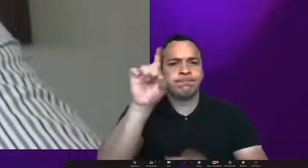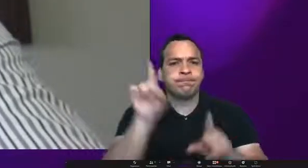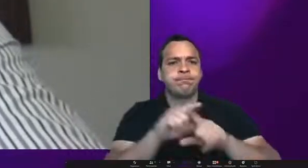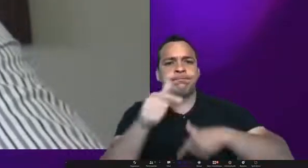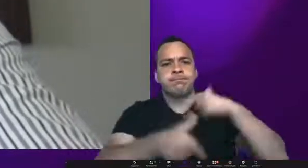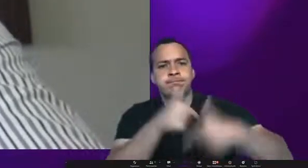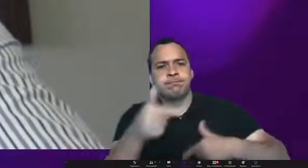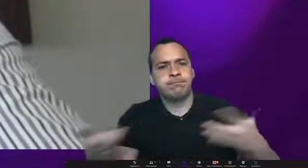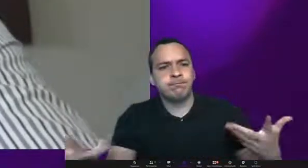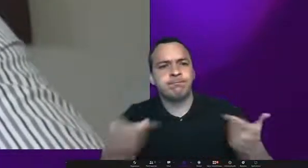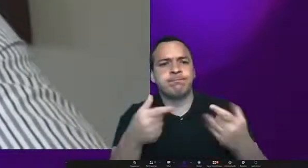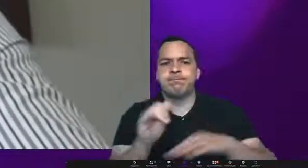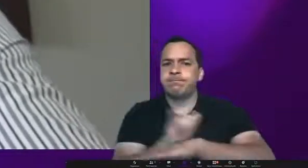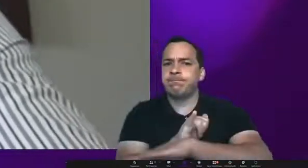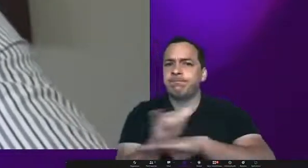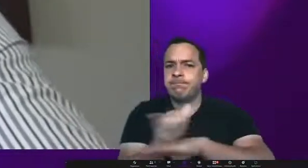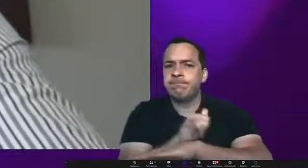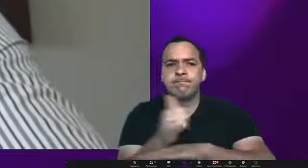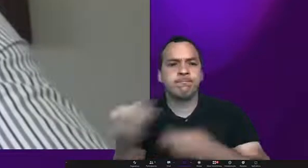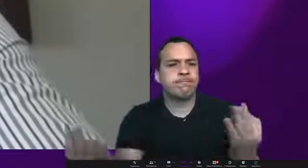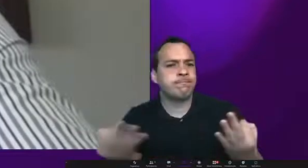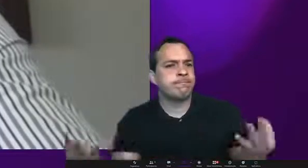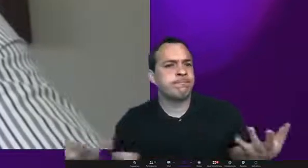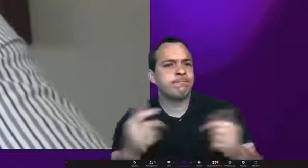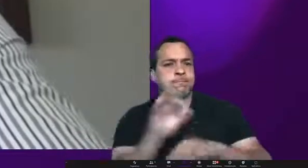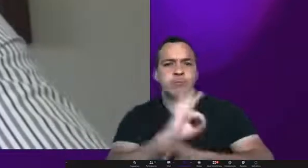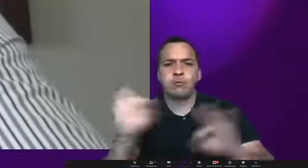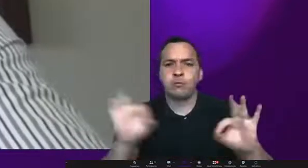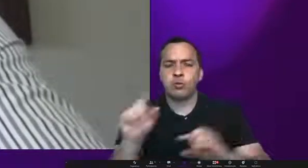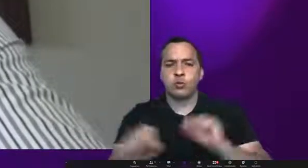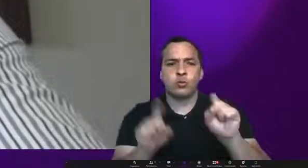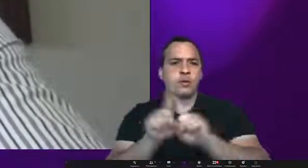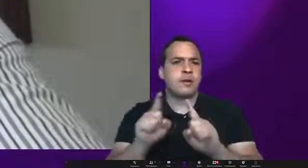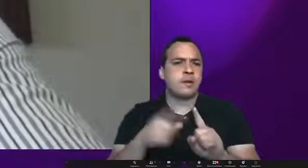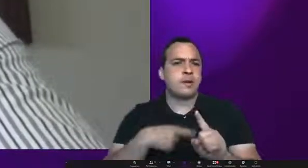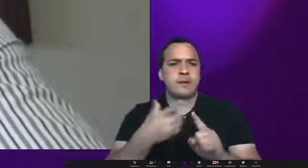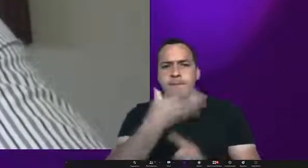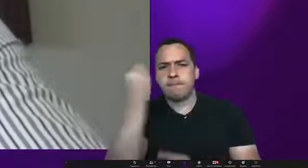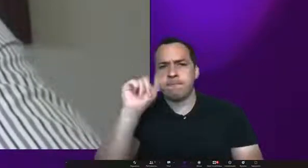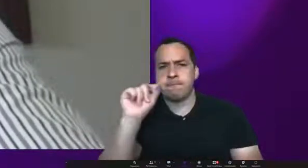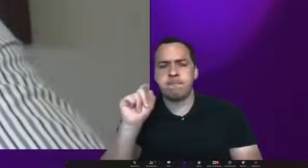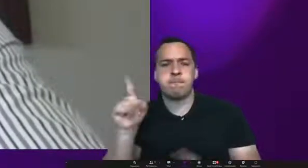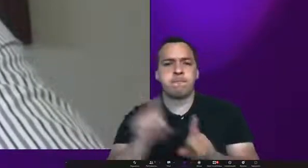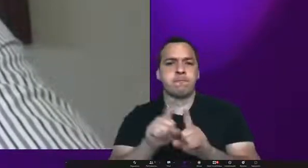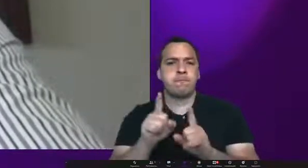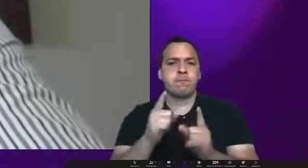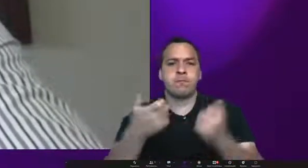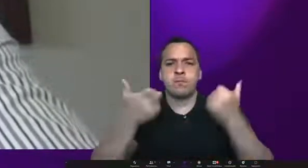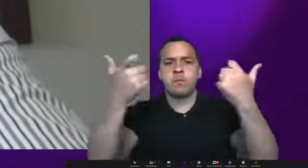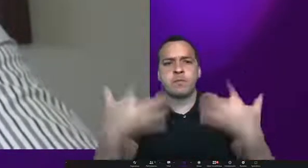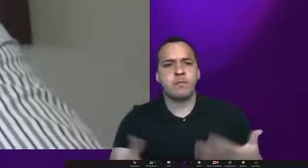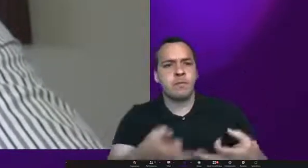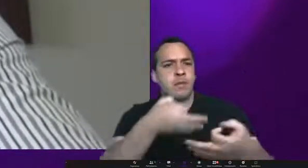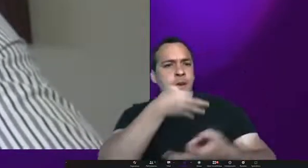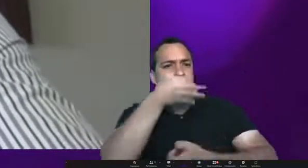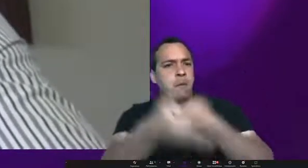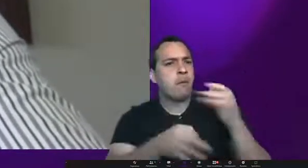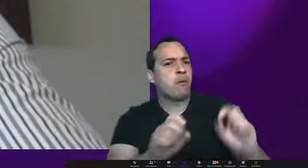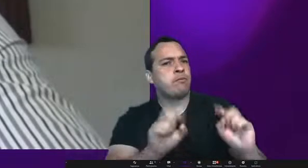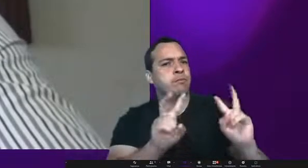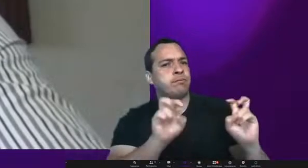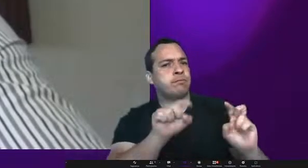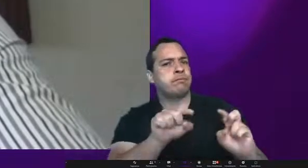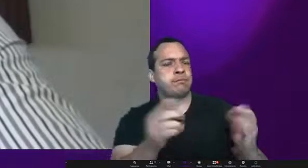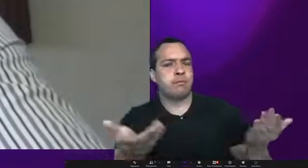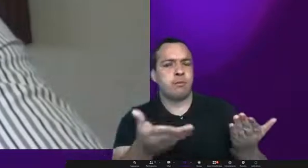com maestria. E, obviamente, eu não deixaria aqui de tecer alguns comentários em relação